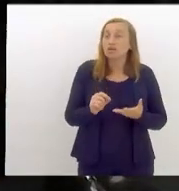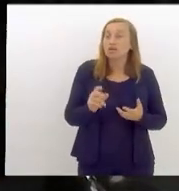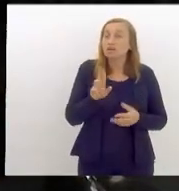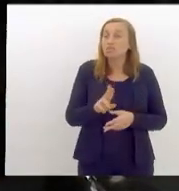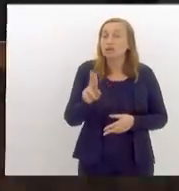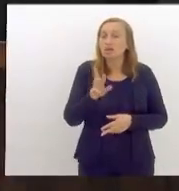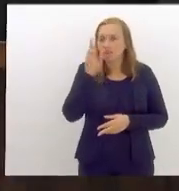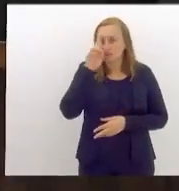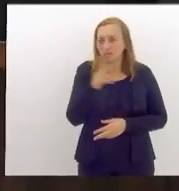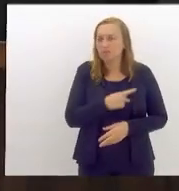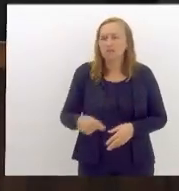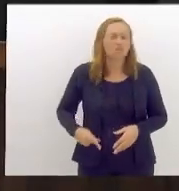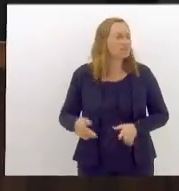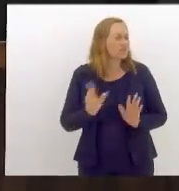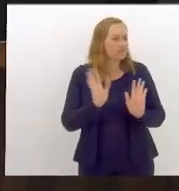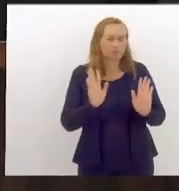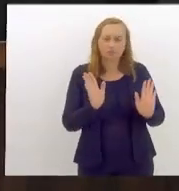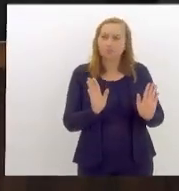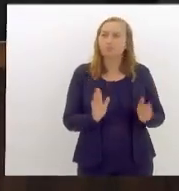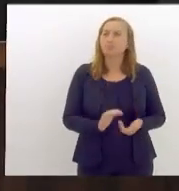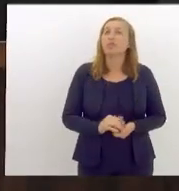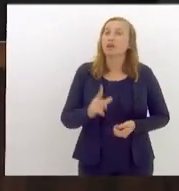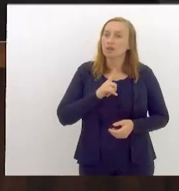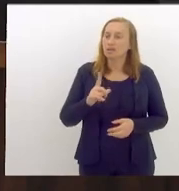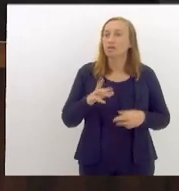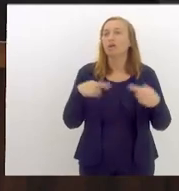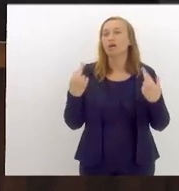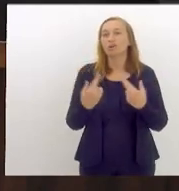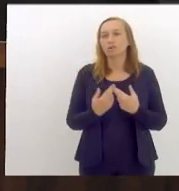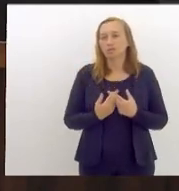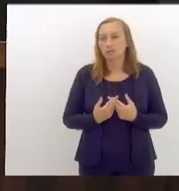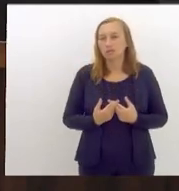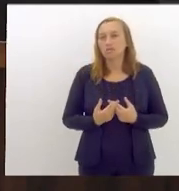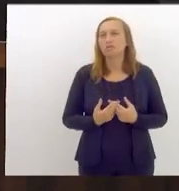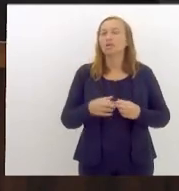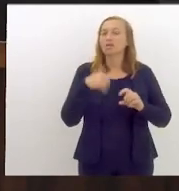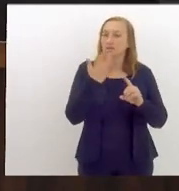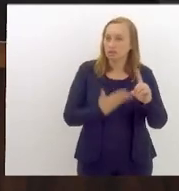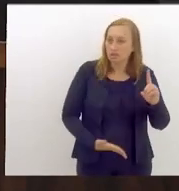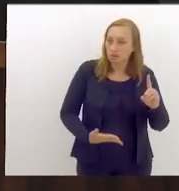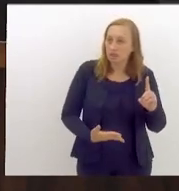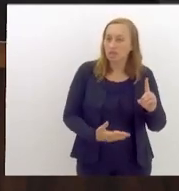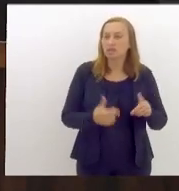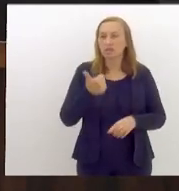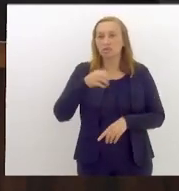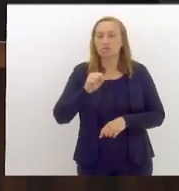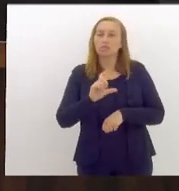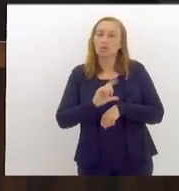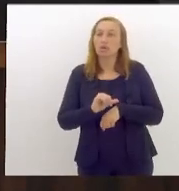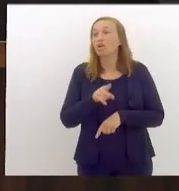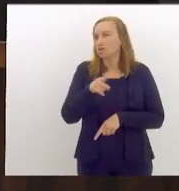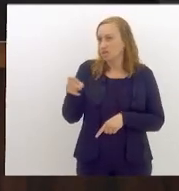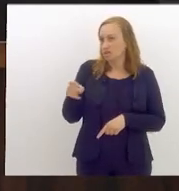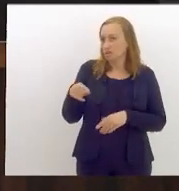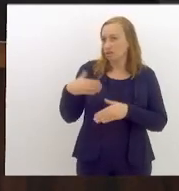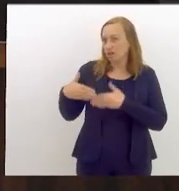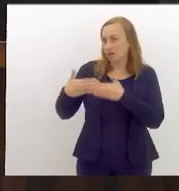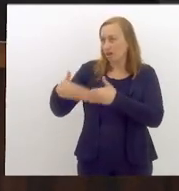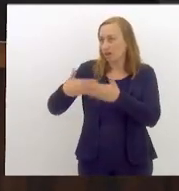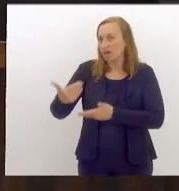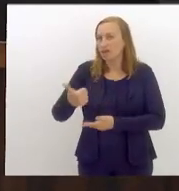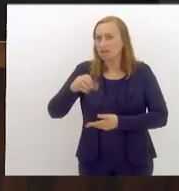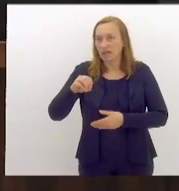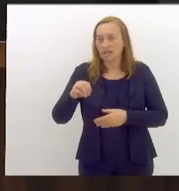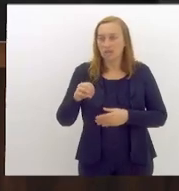não tenha parte tenho eu tenho uma sessão solene a 18 horas vocês estão vocês vão levar a sessão até